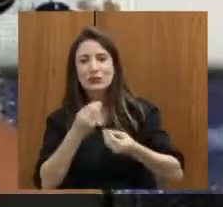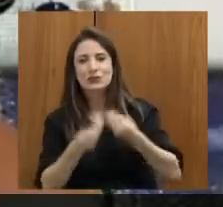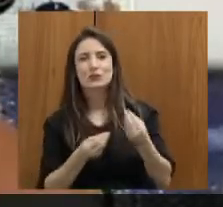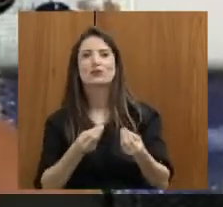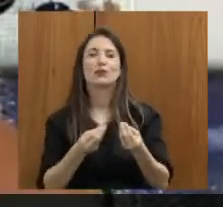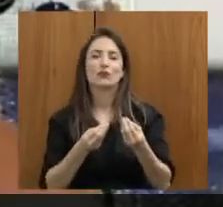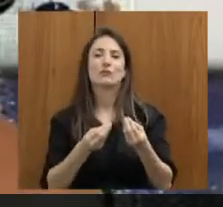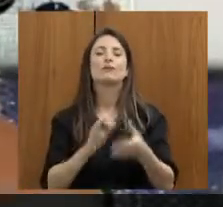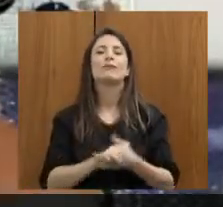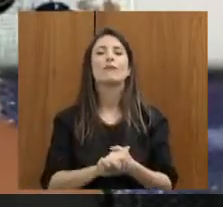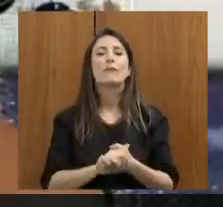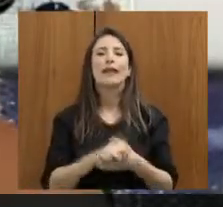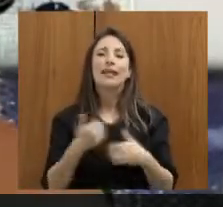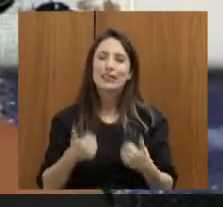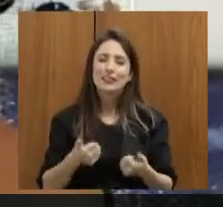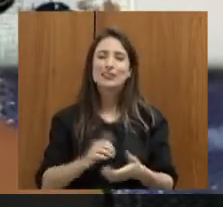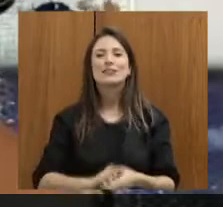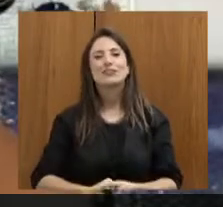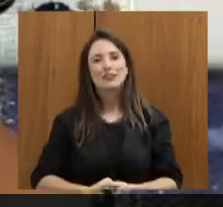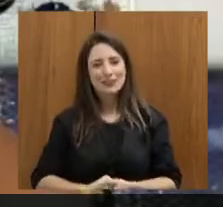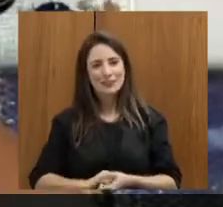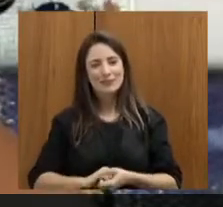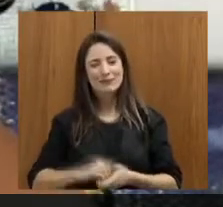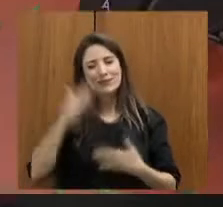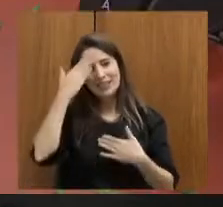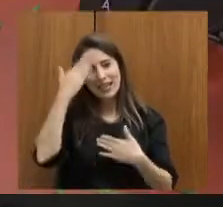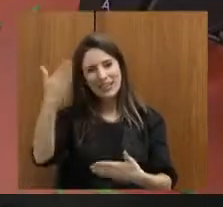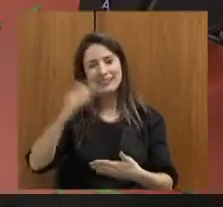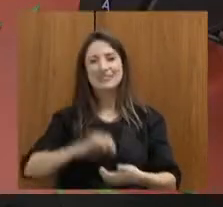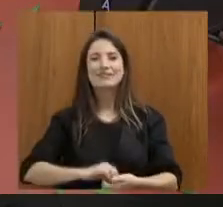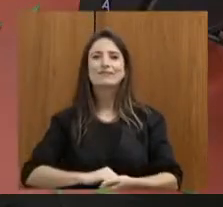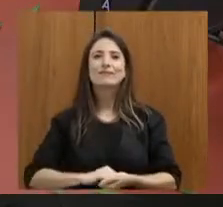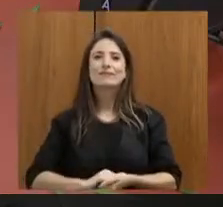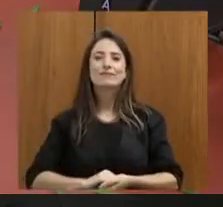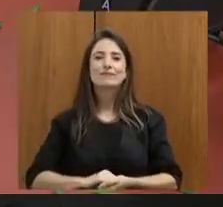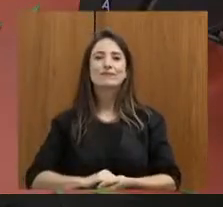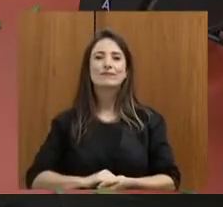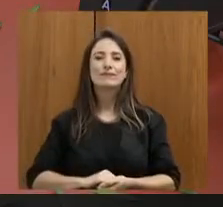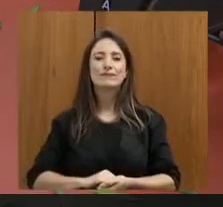dias e outros valores é isso pode perguntar obrigada ó